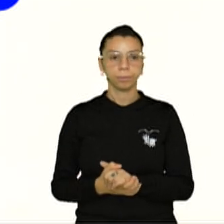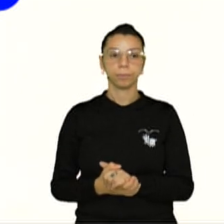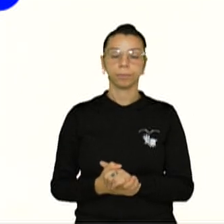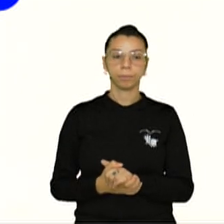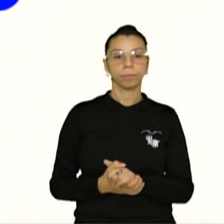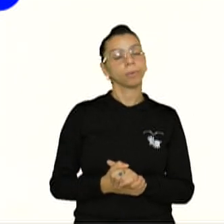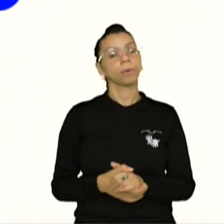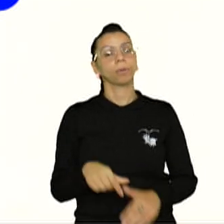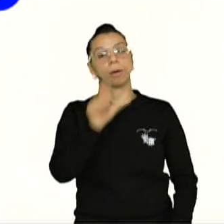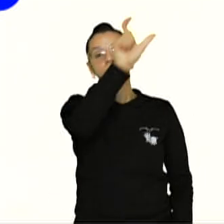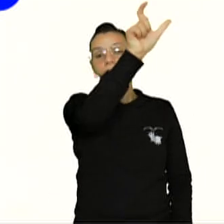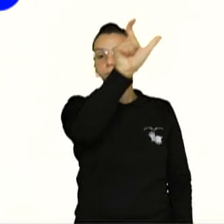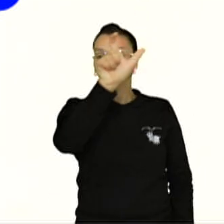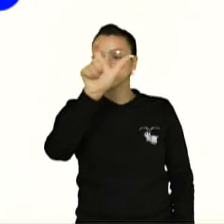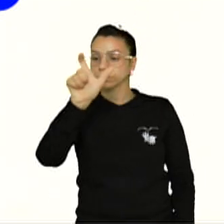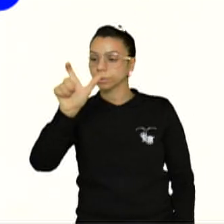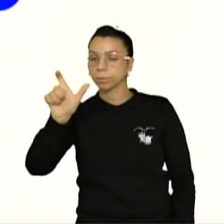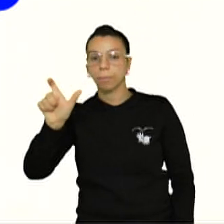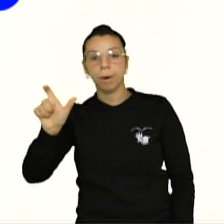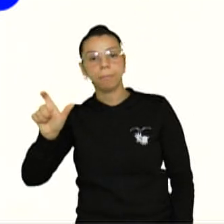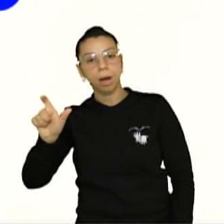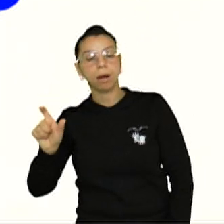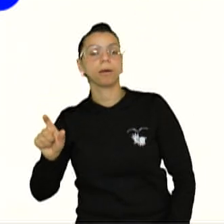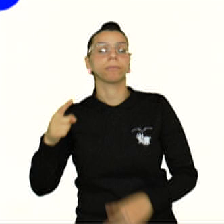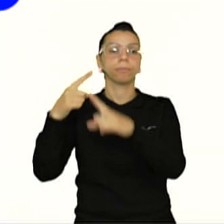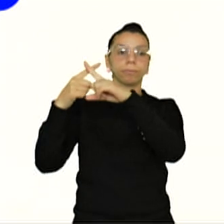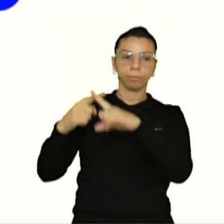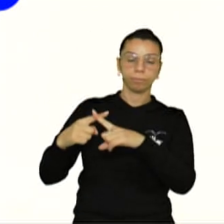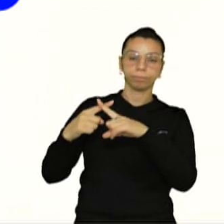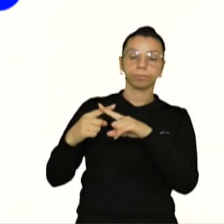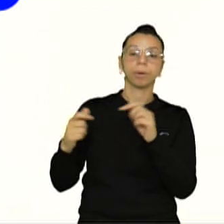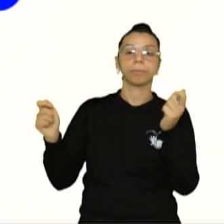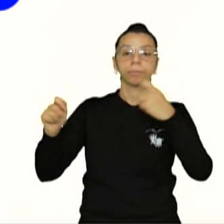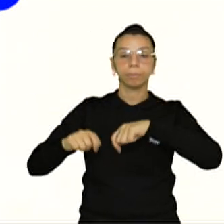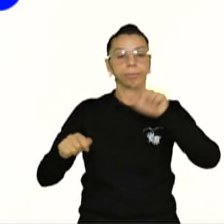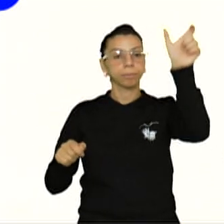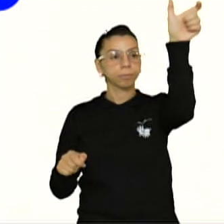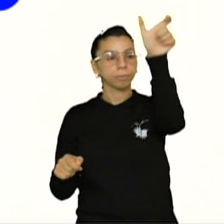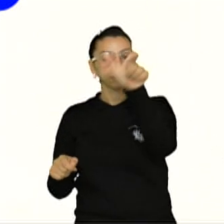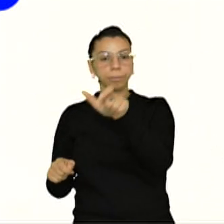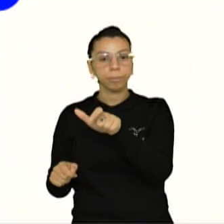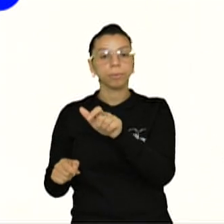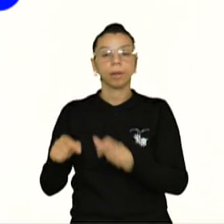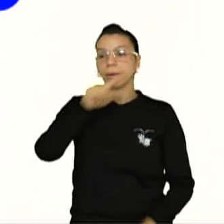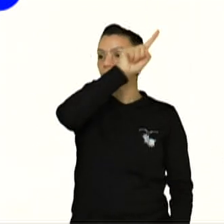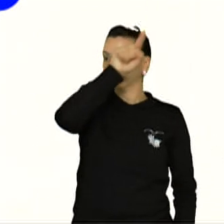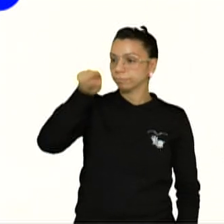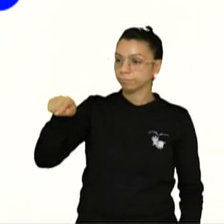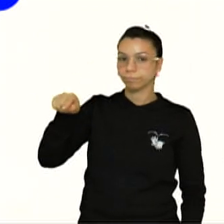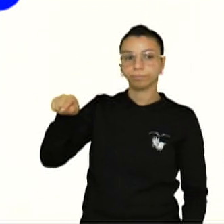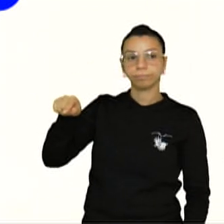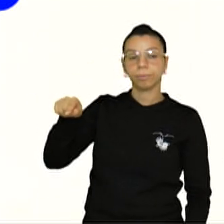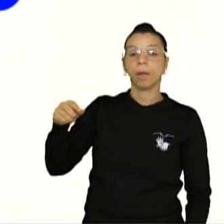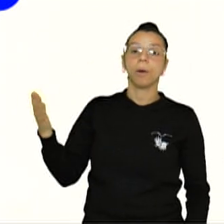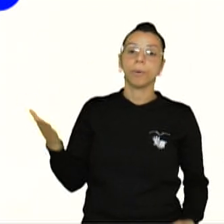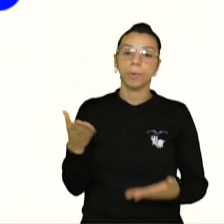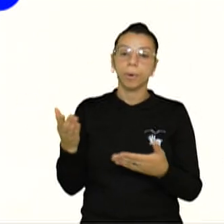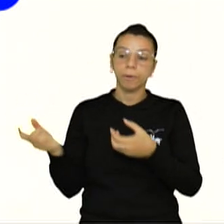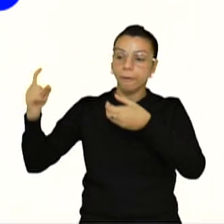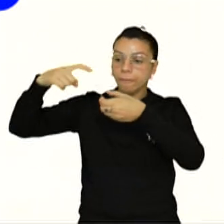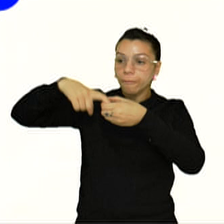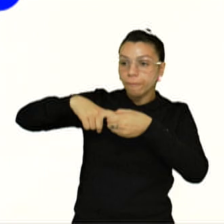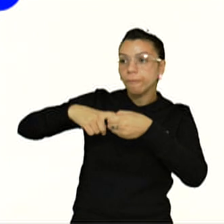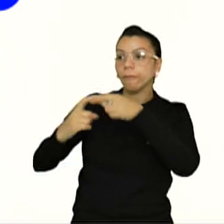fazendo a multiplicação, contando os sinais, eu falo, ó, gente, diagonais de ida, agora a gente vai voltar